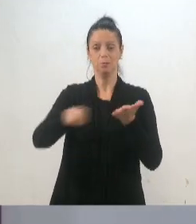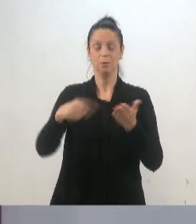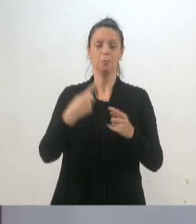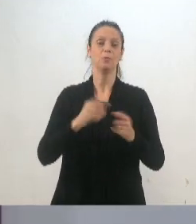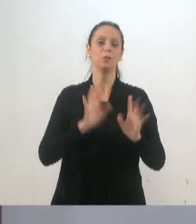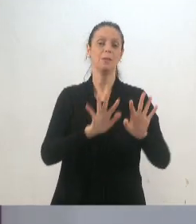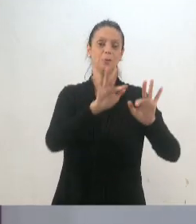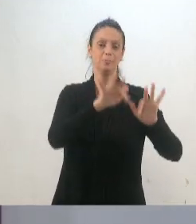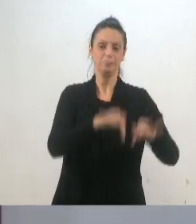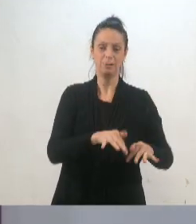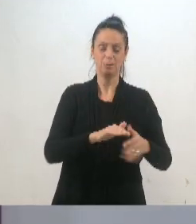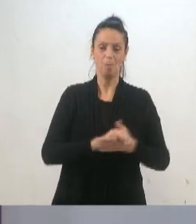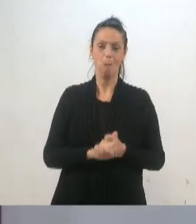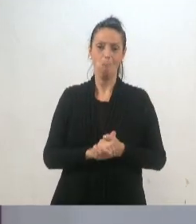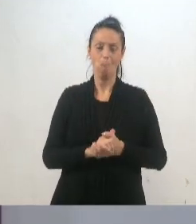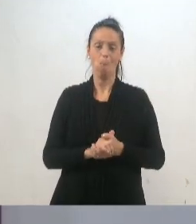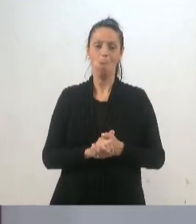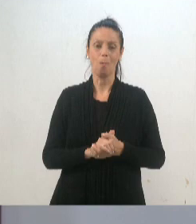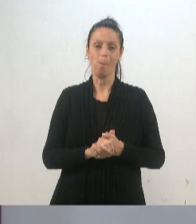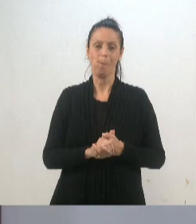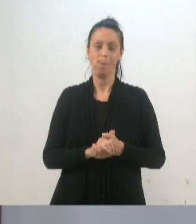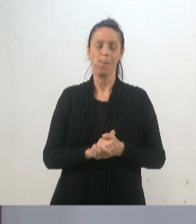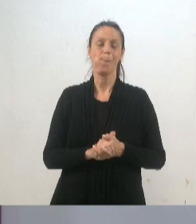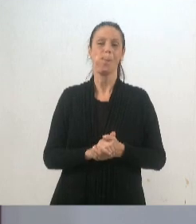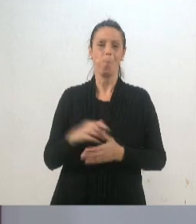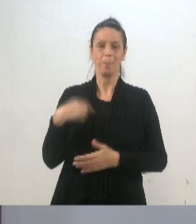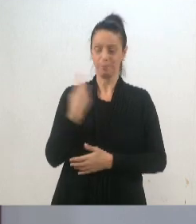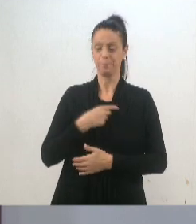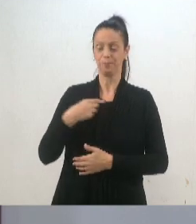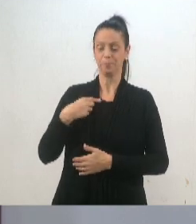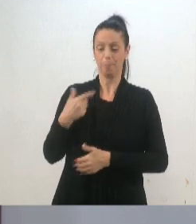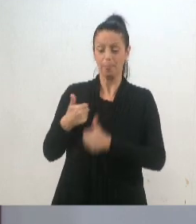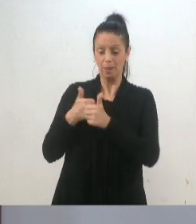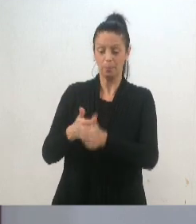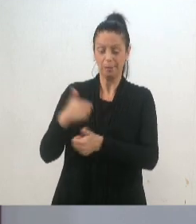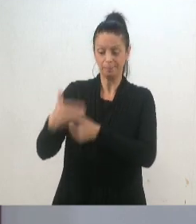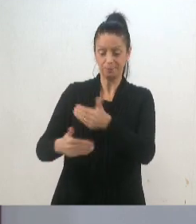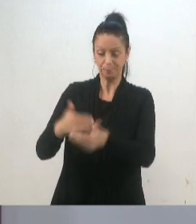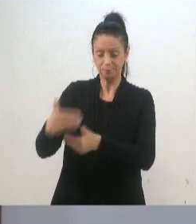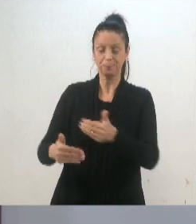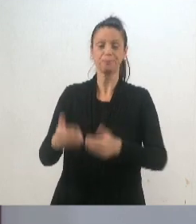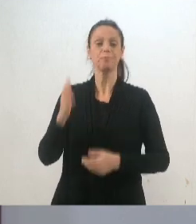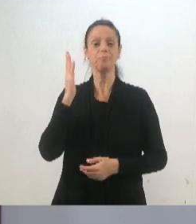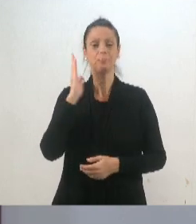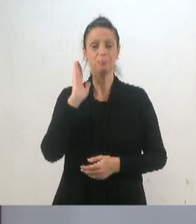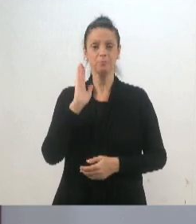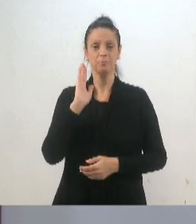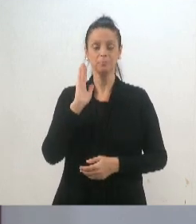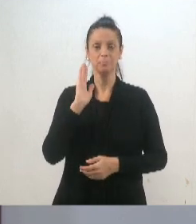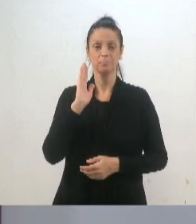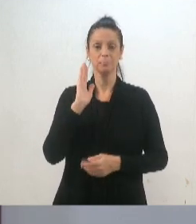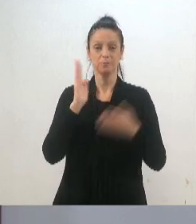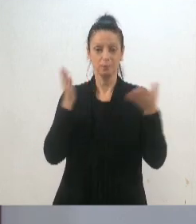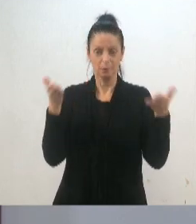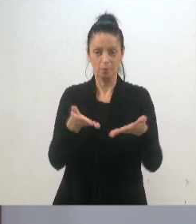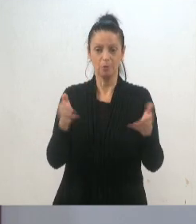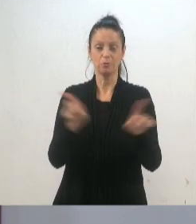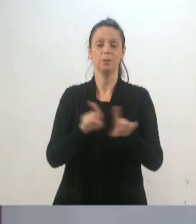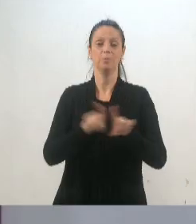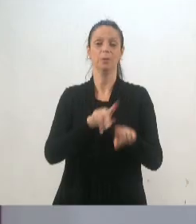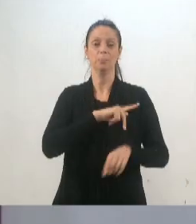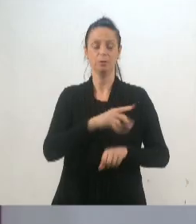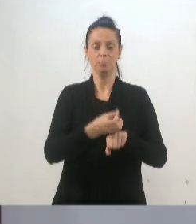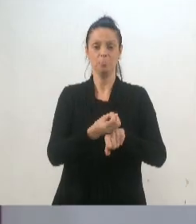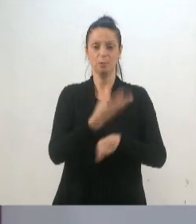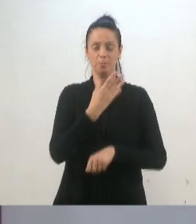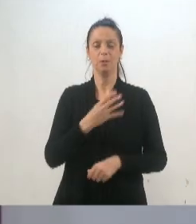né? A gente acompanhou aqui esse processo, viu que já estava no início hoje, o nosso presidente do SAMAI,